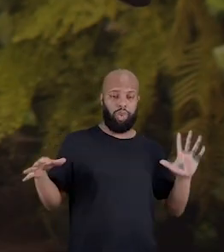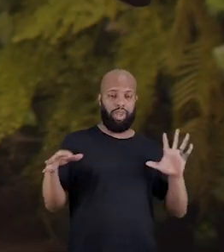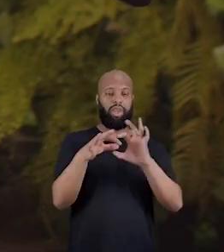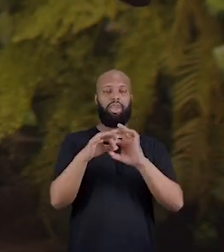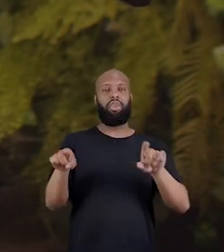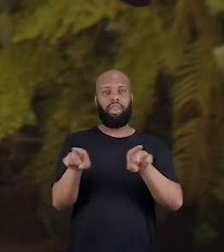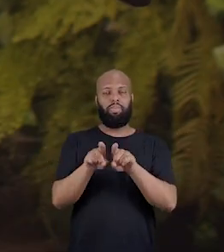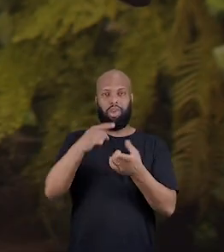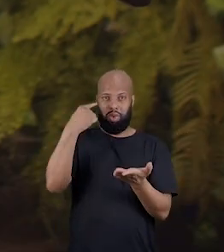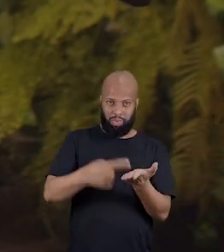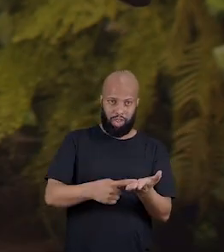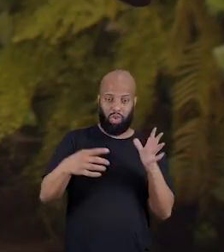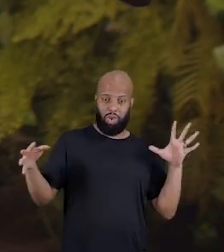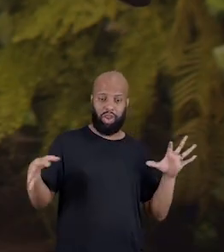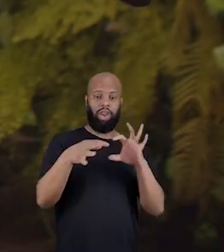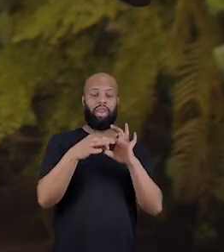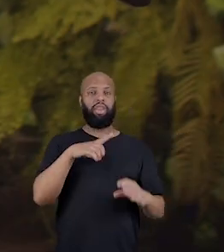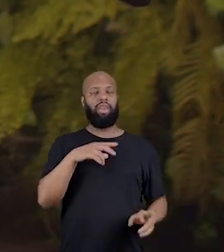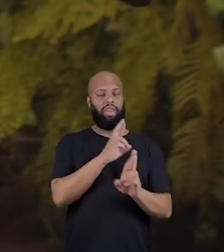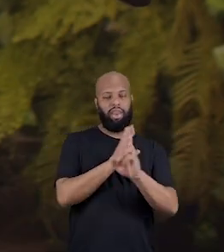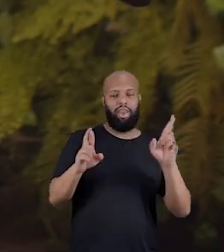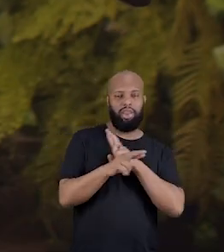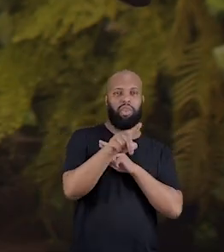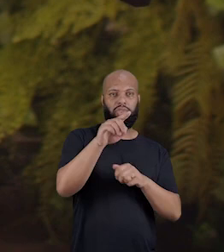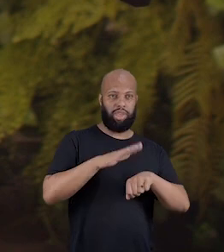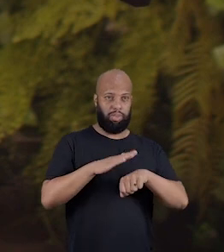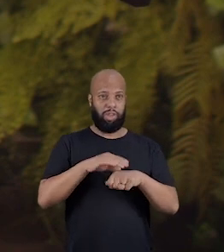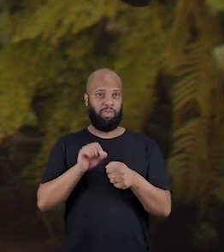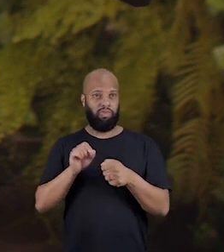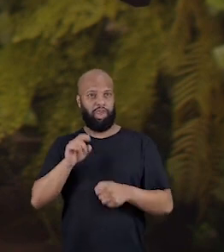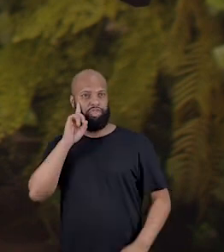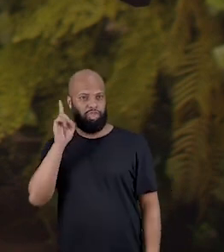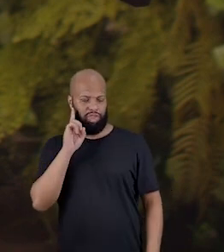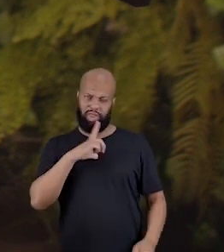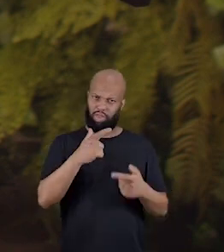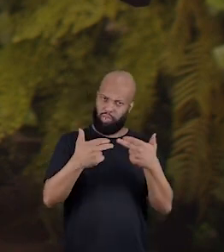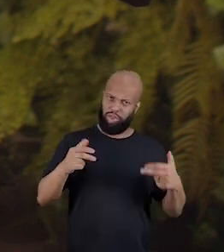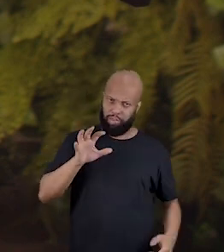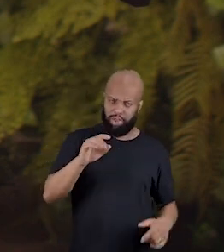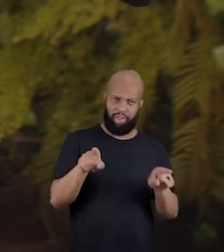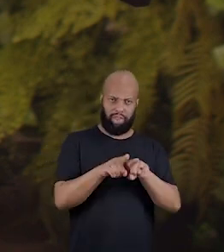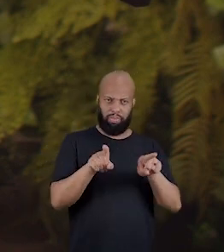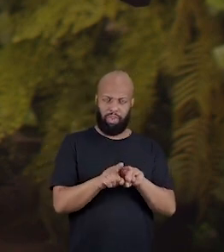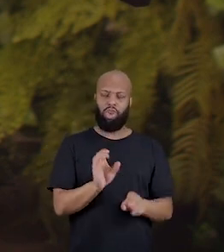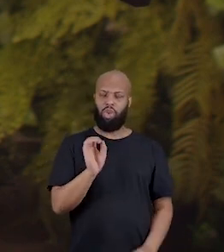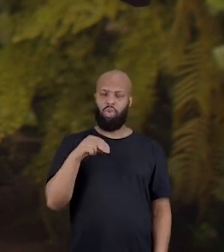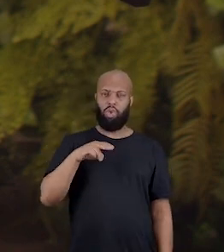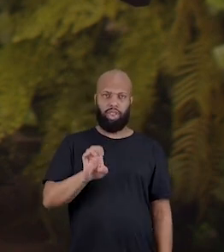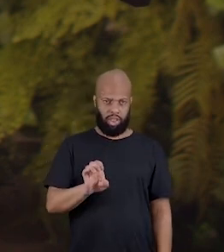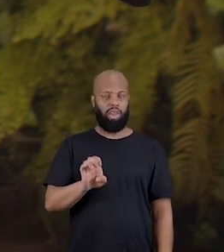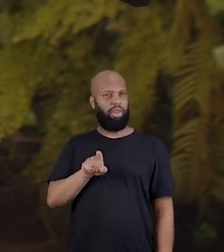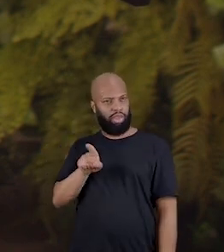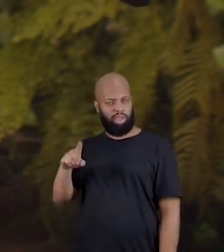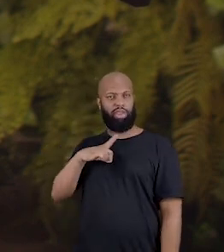conexão e comprometimento. Né? Conexão é muito essa relação que você constrói no dia a dia e tem ferramentas para isso. O One-on-One, por exemplo, é